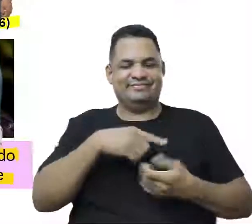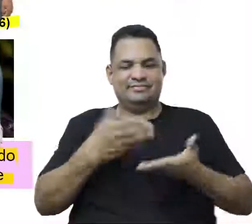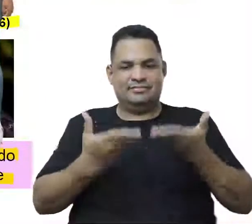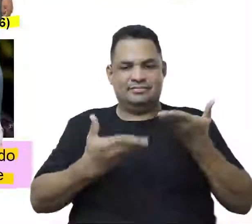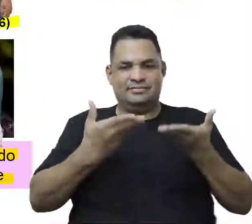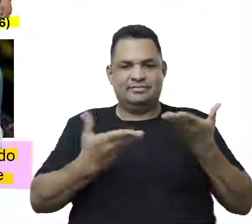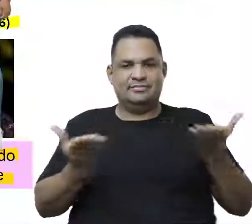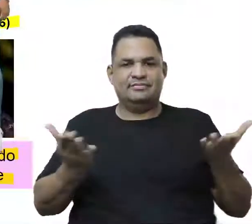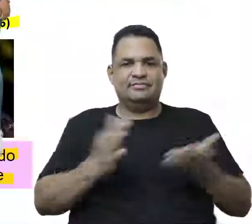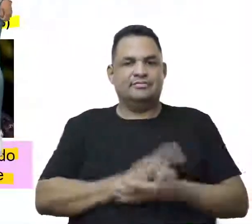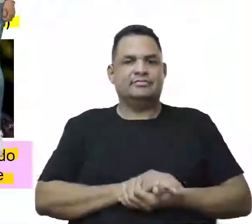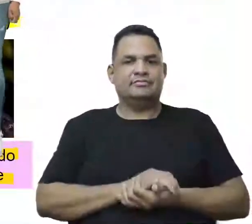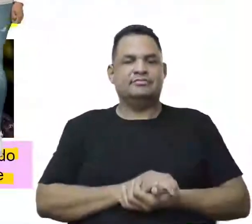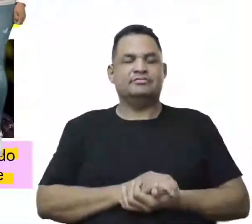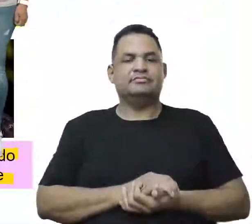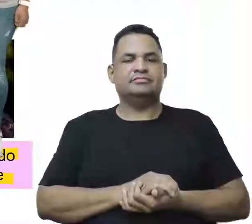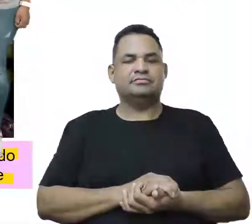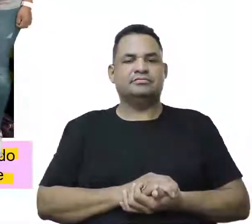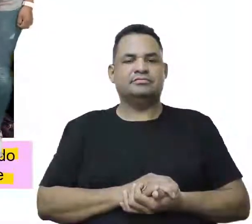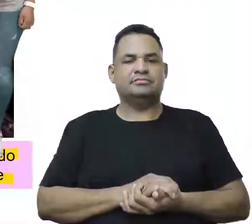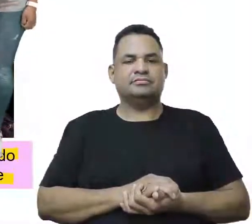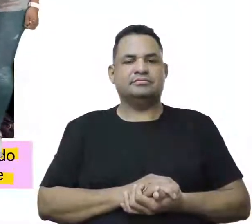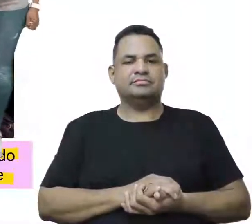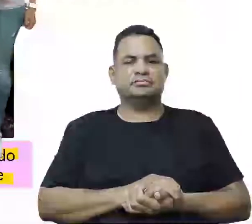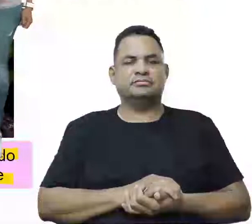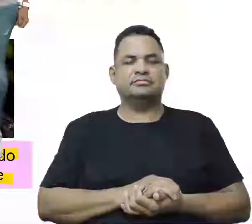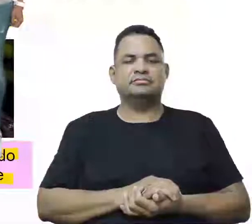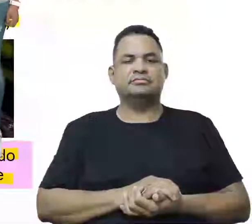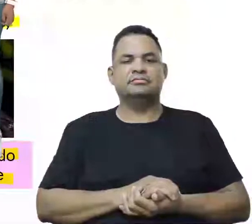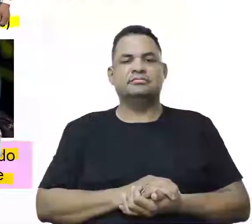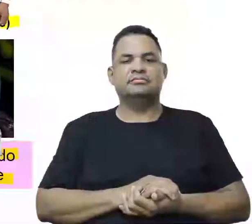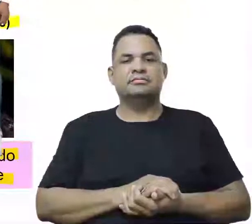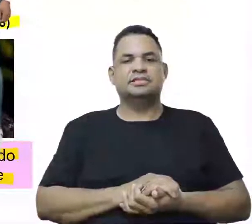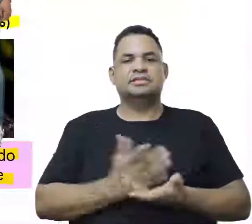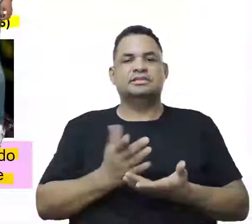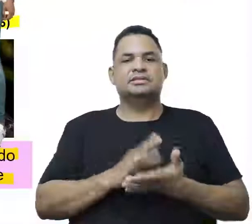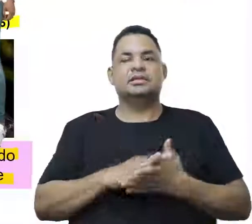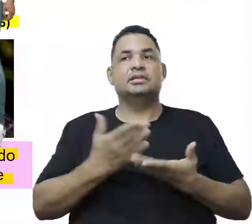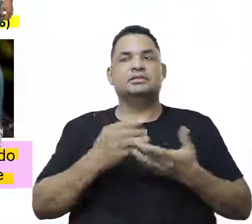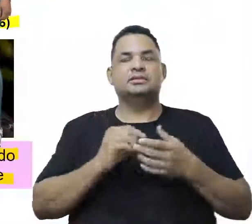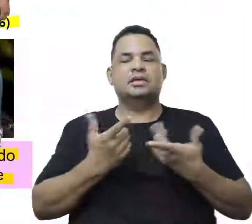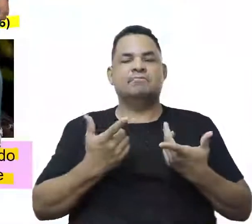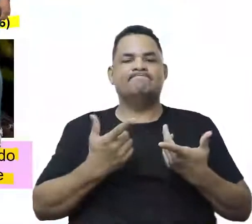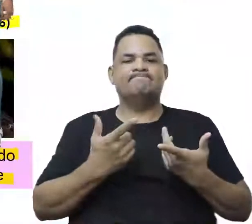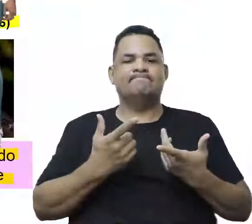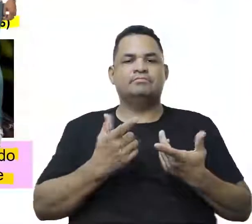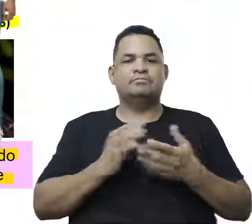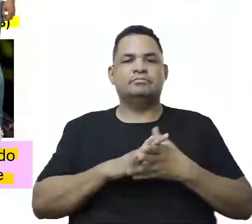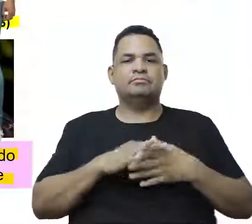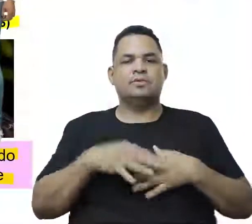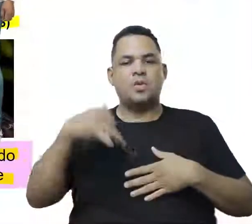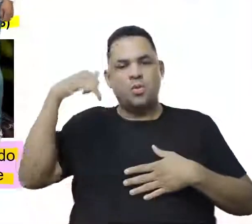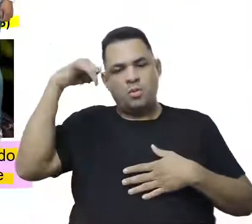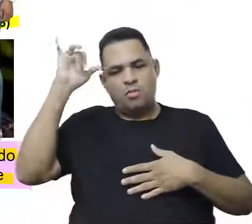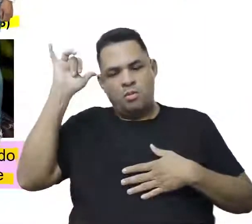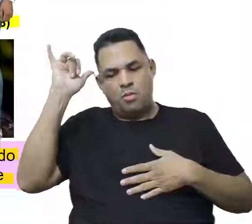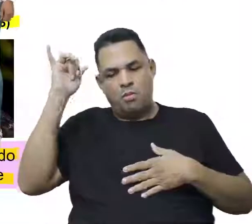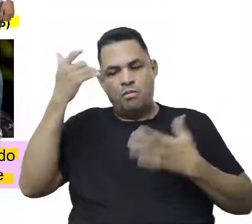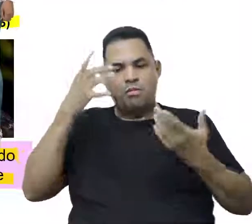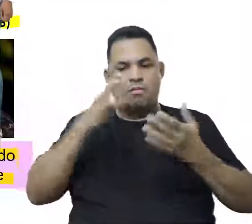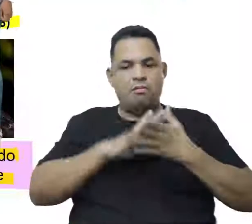nessa situação. Então é um domínio inconsciente disso. É verdade. Então, se a gente deixa preponderar, por exemplo, o boi, o